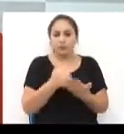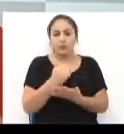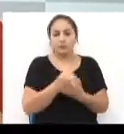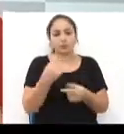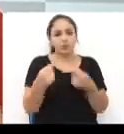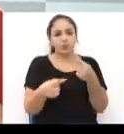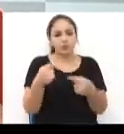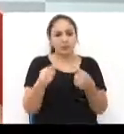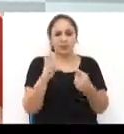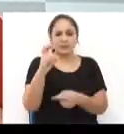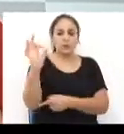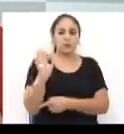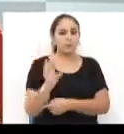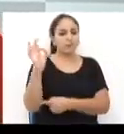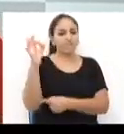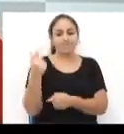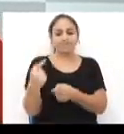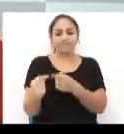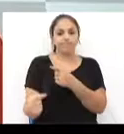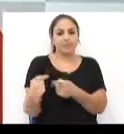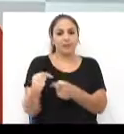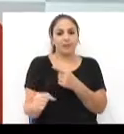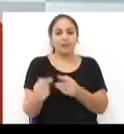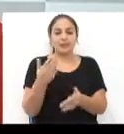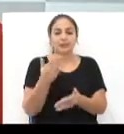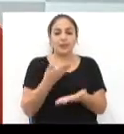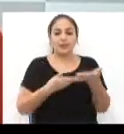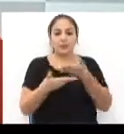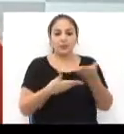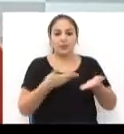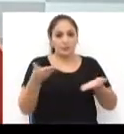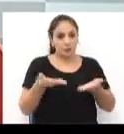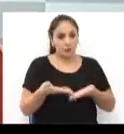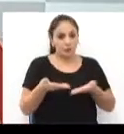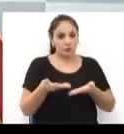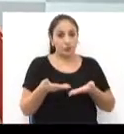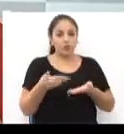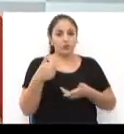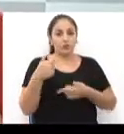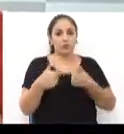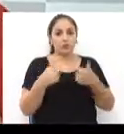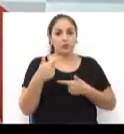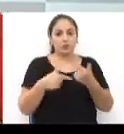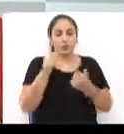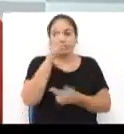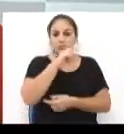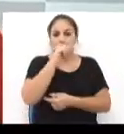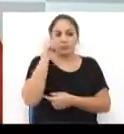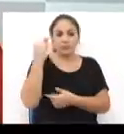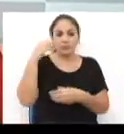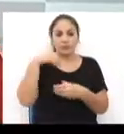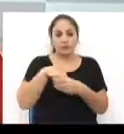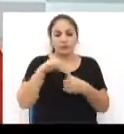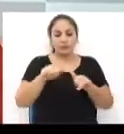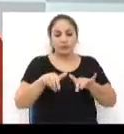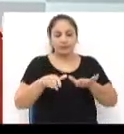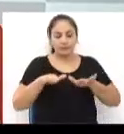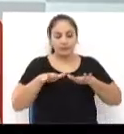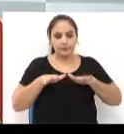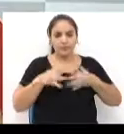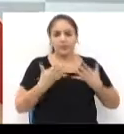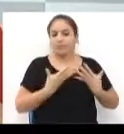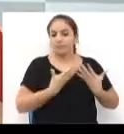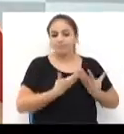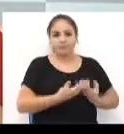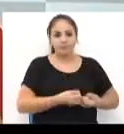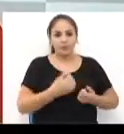sendo discutido. Então 5% não contempla hoje o funcionalismo municipal. Então deliberamos dentro da Assembleia, a Assembleia deliberou